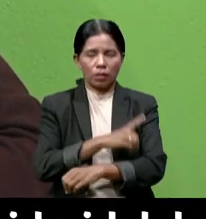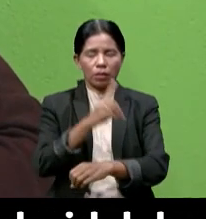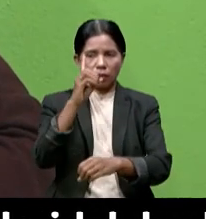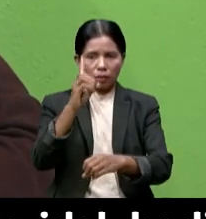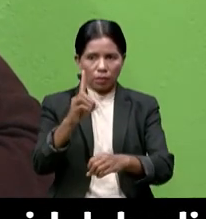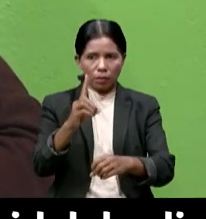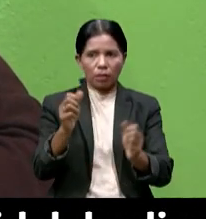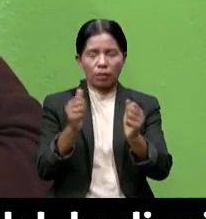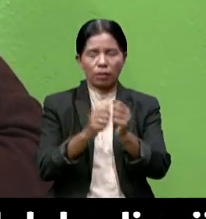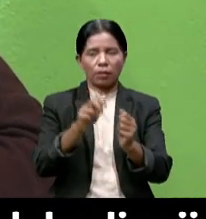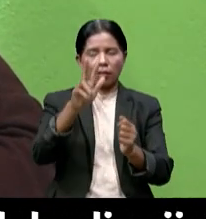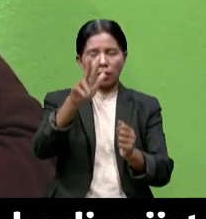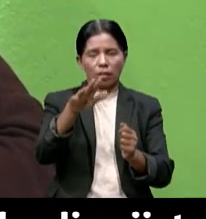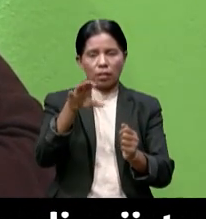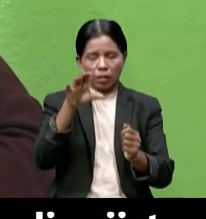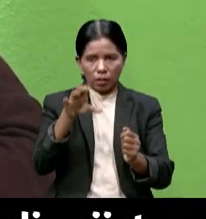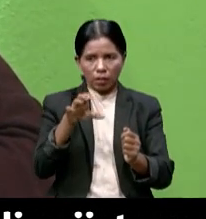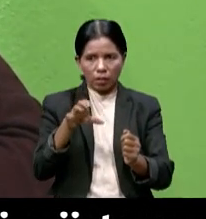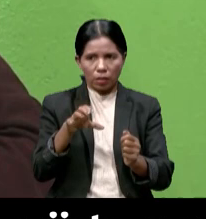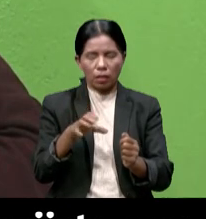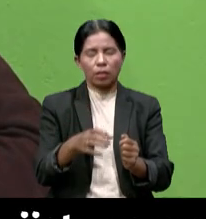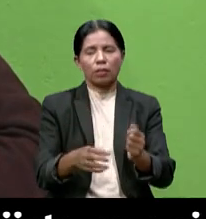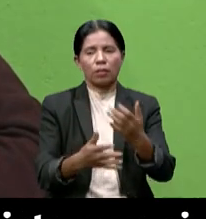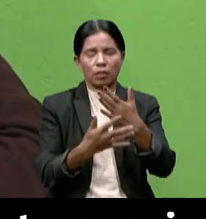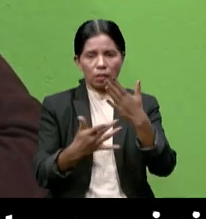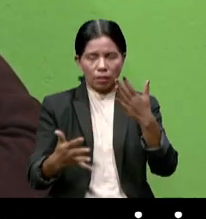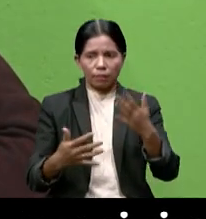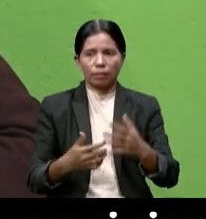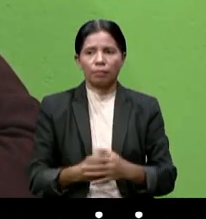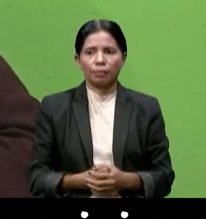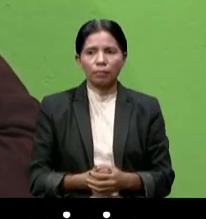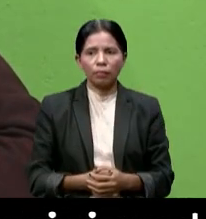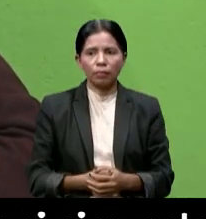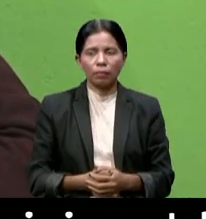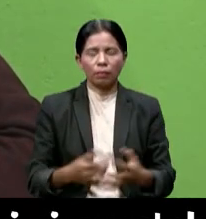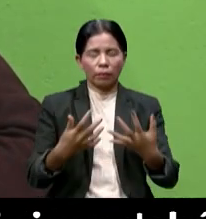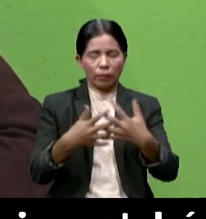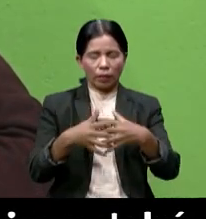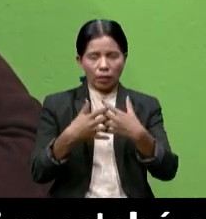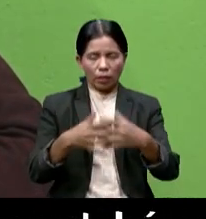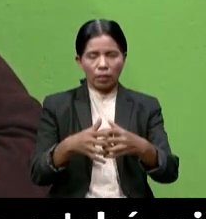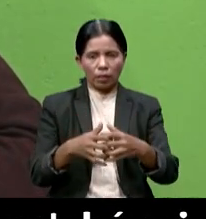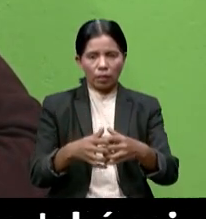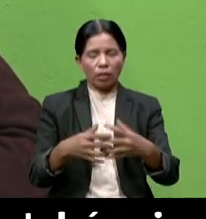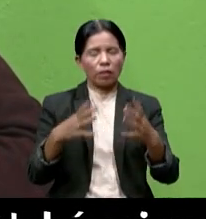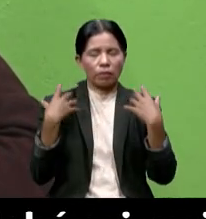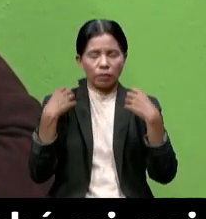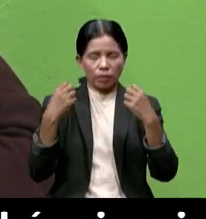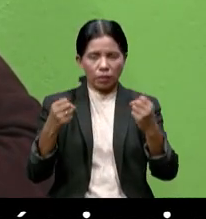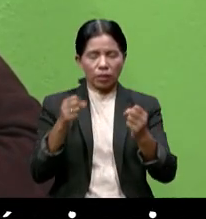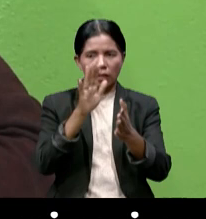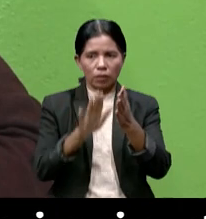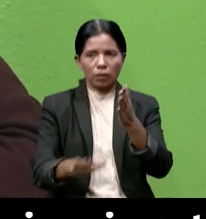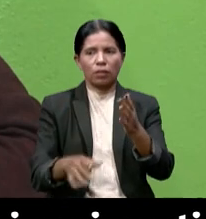volta de 200 até 300 amostra. Ou não é máquina nem capacidade aqui, mas bem, backup na fatin